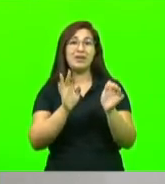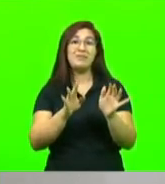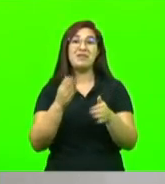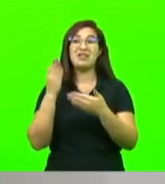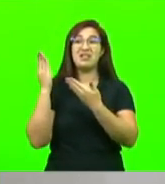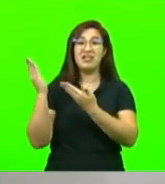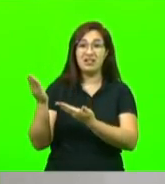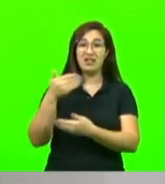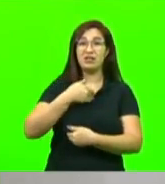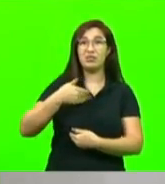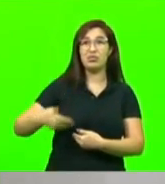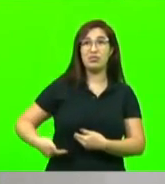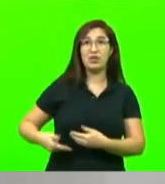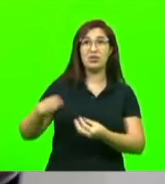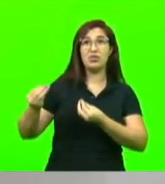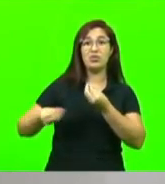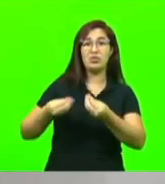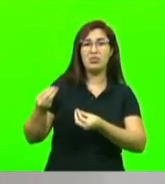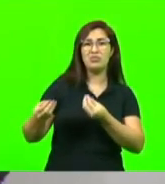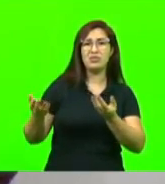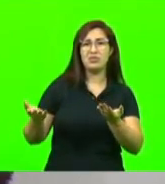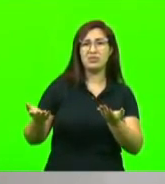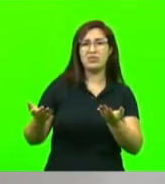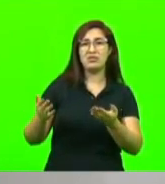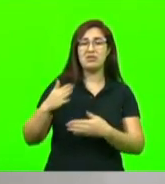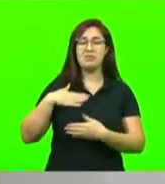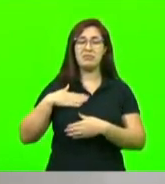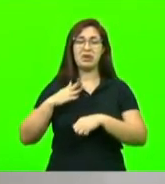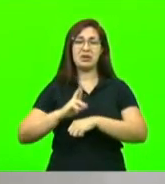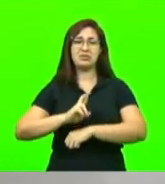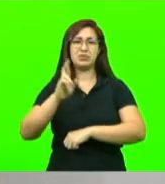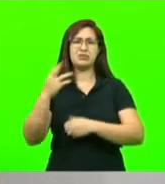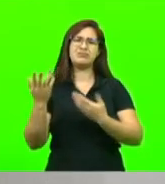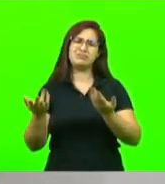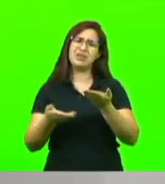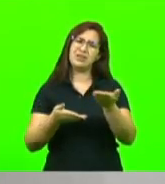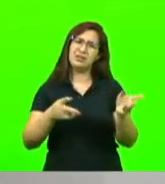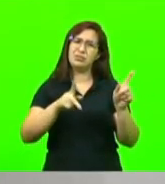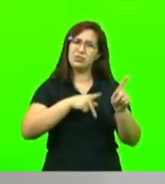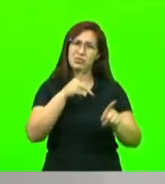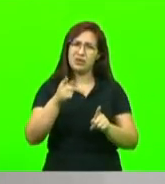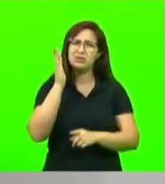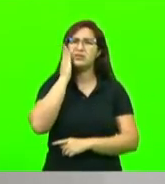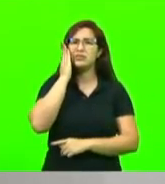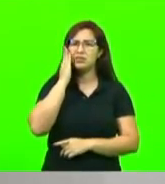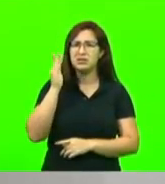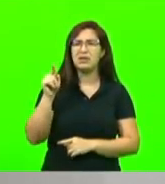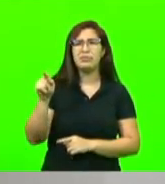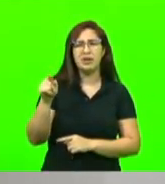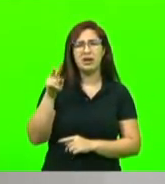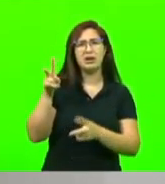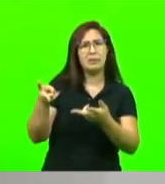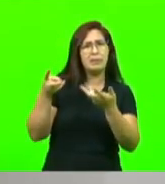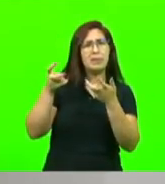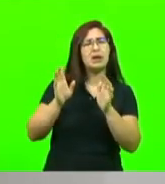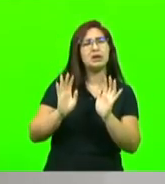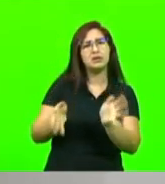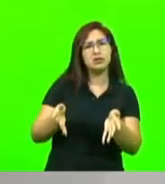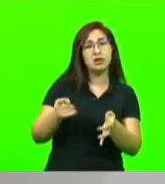Pátria. Então, os catarinenses estão observando isso atentamente, e nós, aqui na Assembleia Legislativa, não vamos deixar